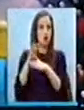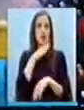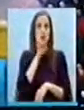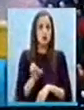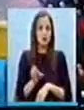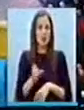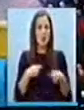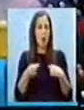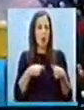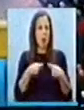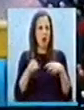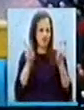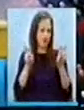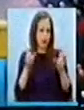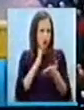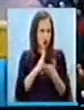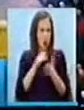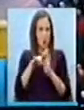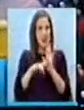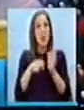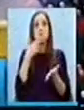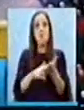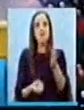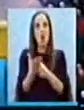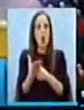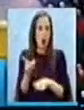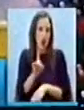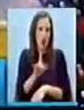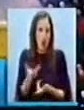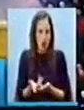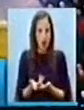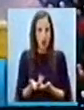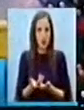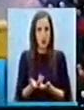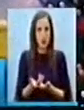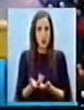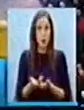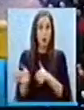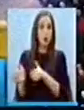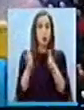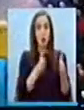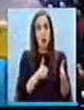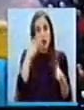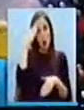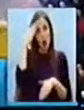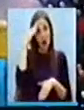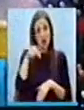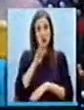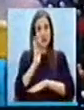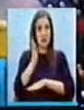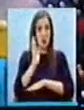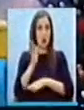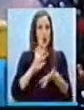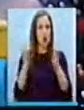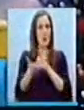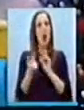comércio do que propriamente de implementação de medidas. E, aliás, isso viu-se. Por outro lado, eu julgo que nestas cimeiras há algo que